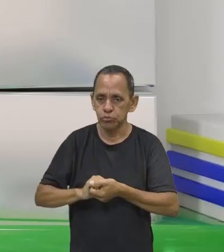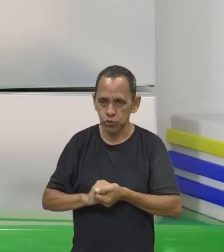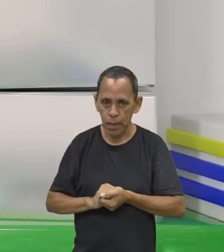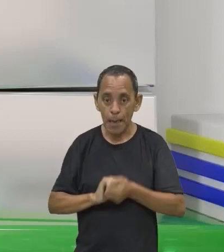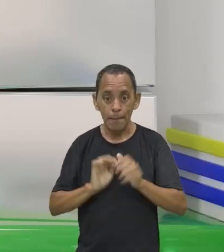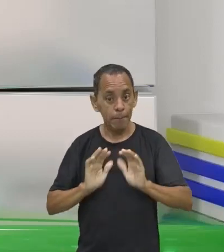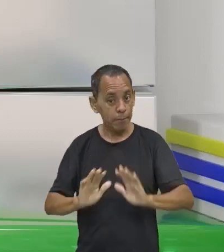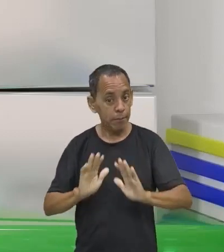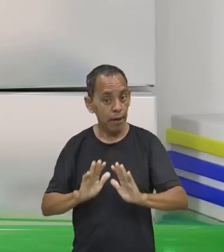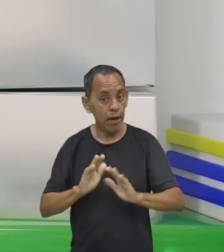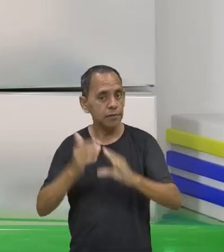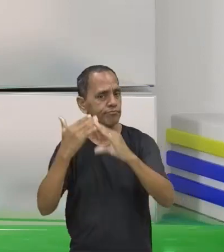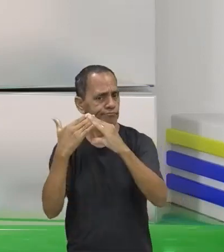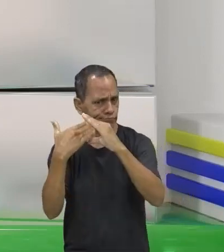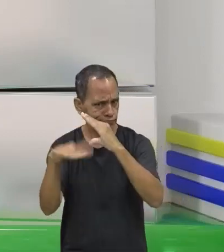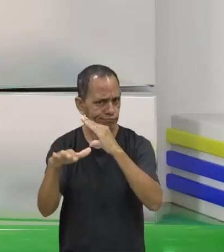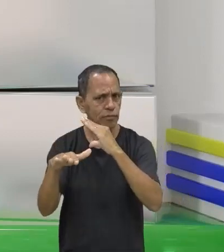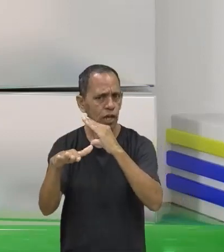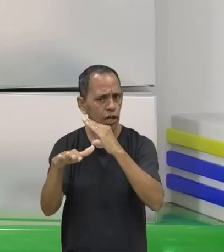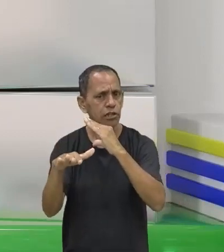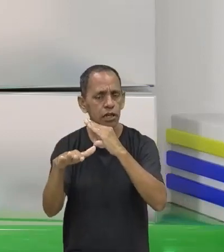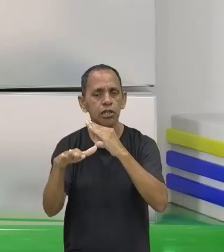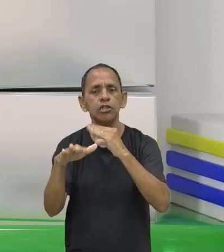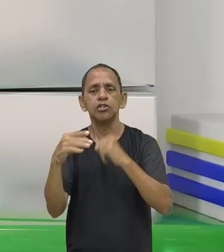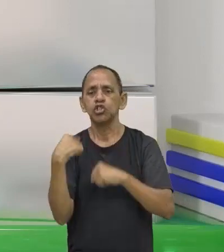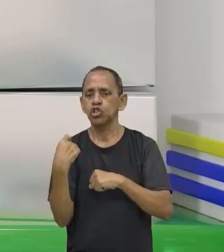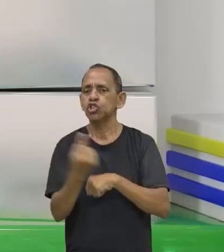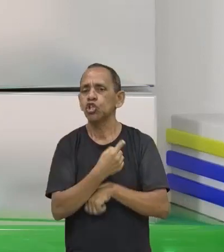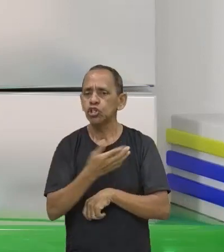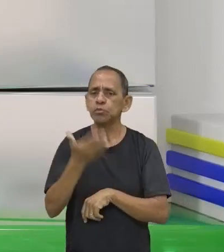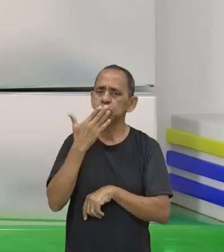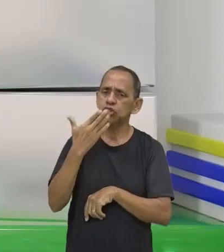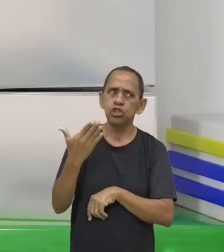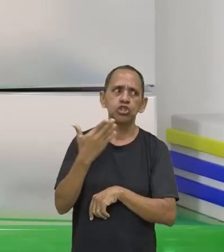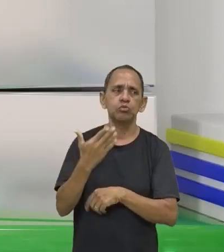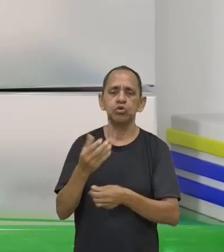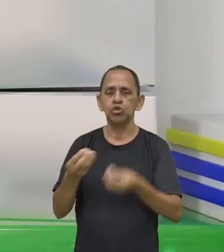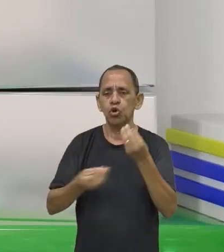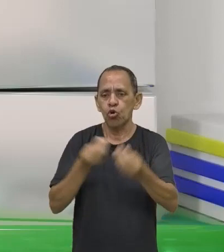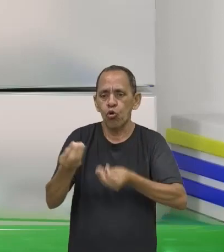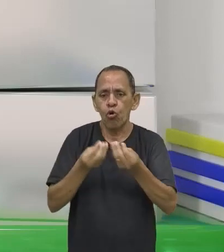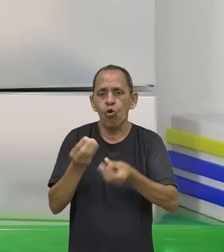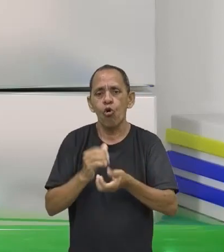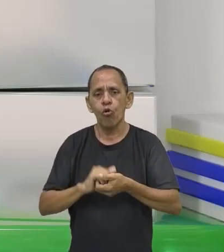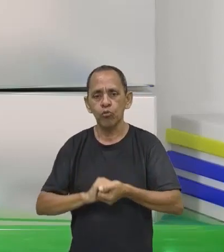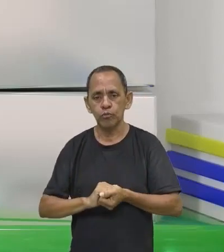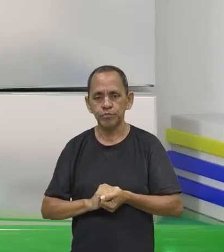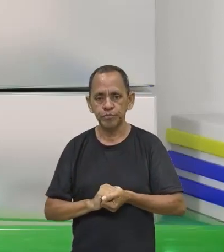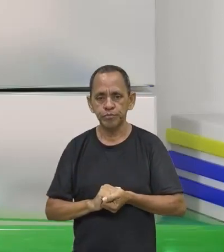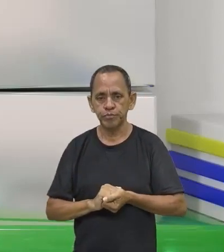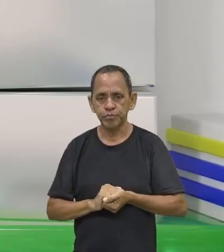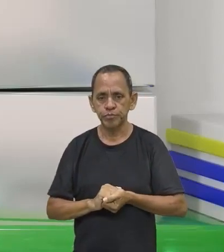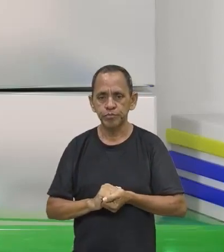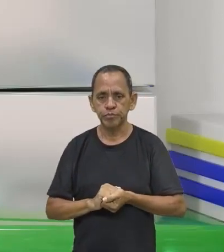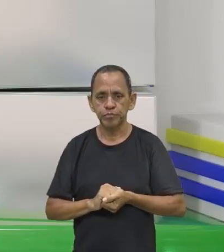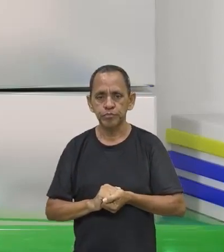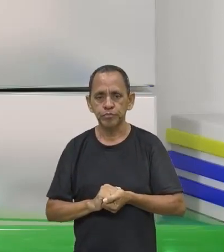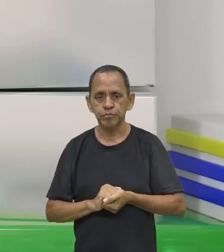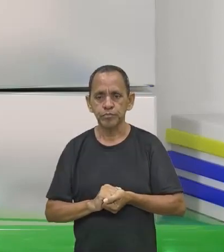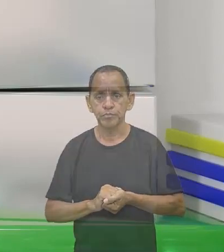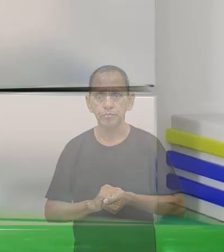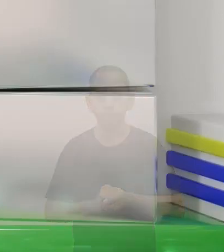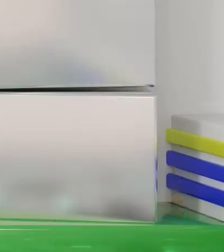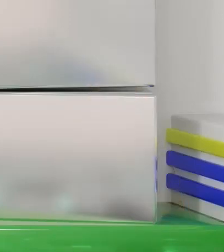ela é enviada e a gente pede um retorno de como isso foi feito. Por isso, os professores ministrantes fazem essa correção durante